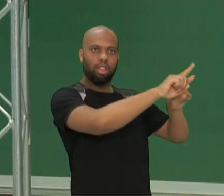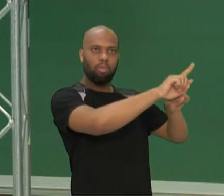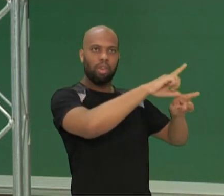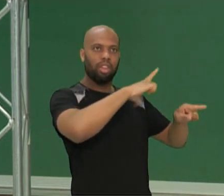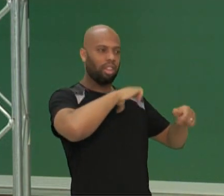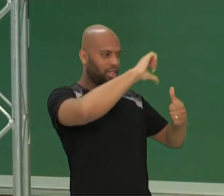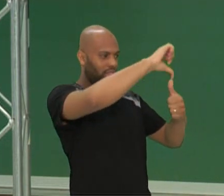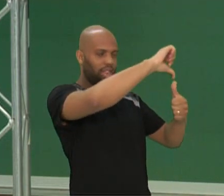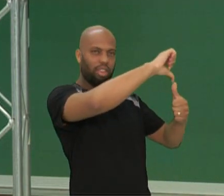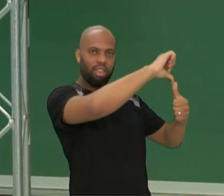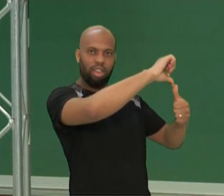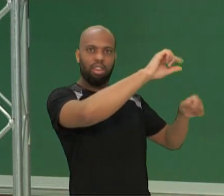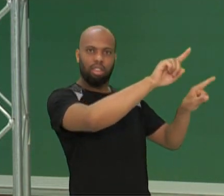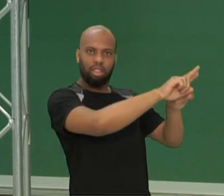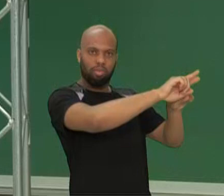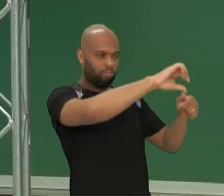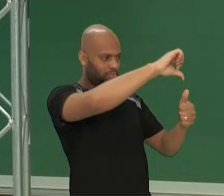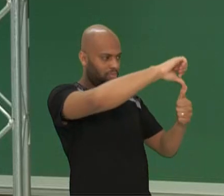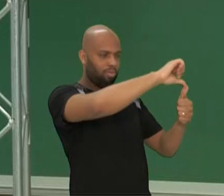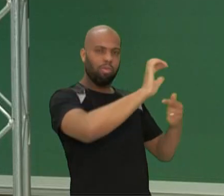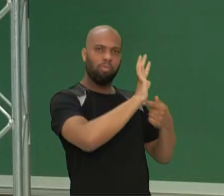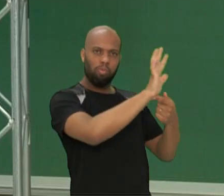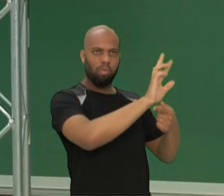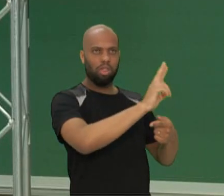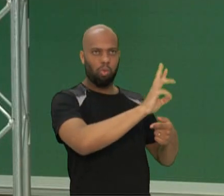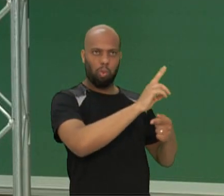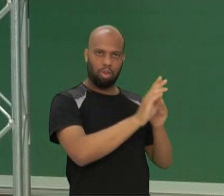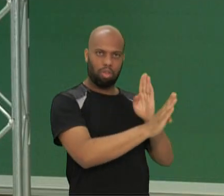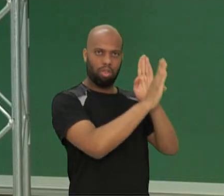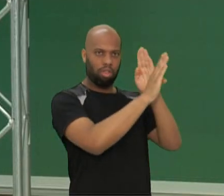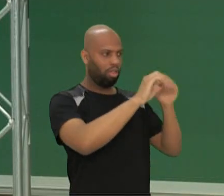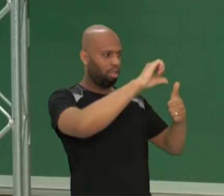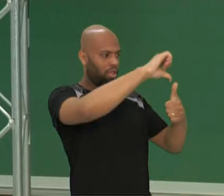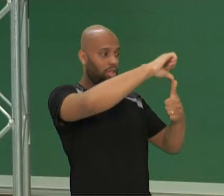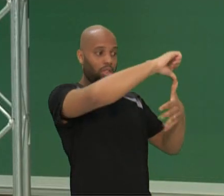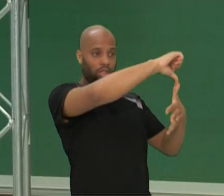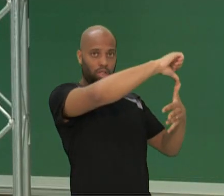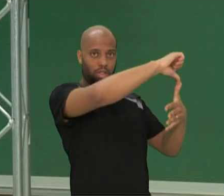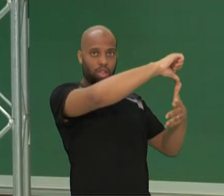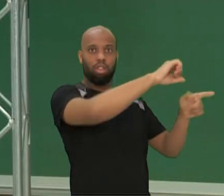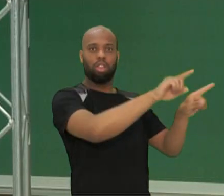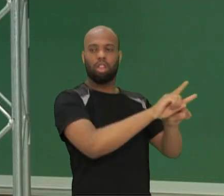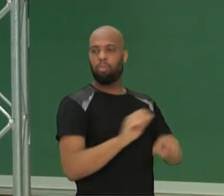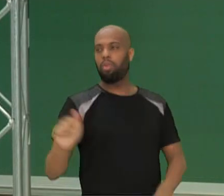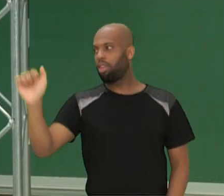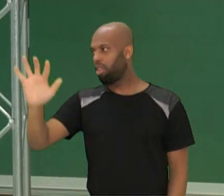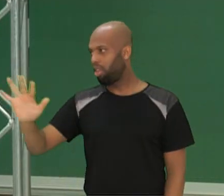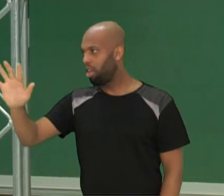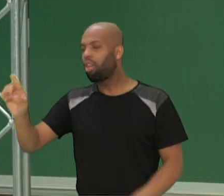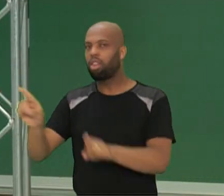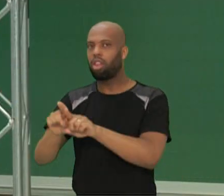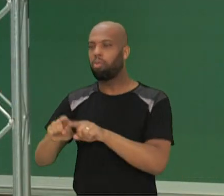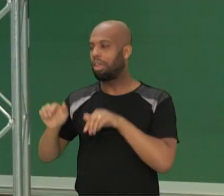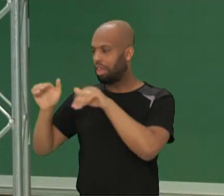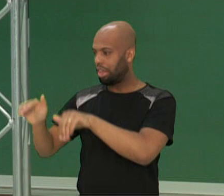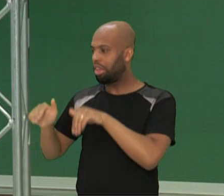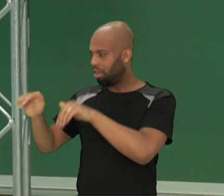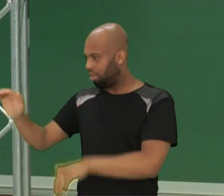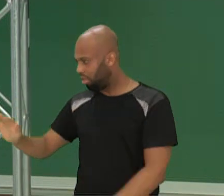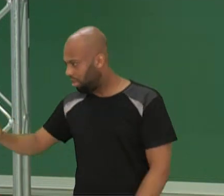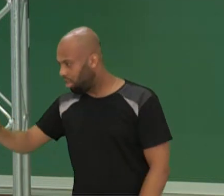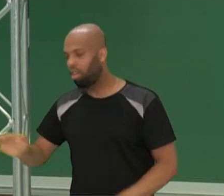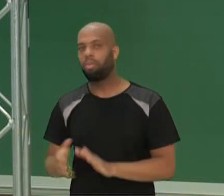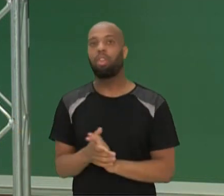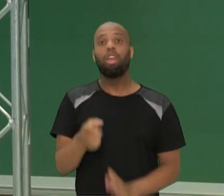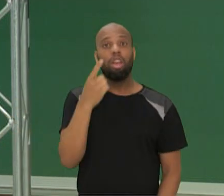América Central ali que está aparecendo, mas não está identificada, a América do Sul, Ásia e Austrália. Nós vamos perceber